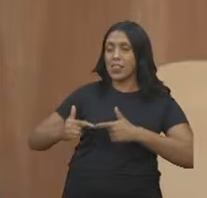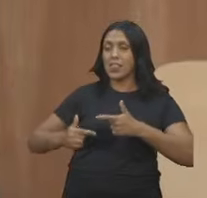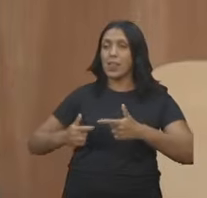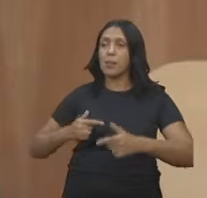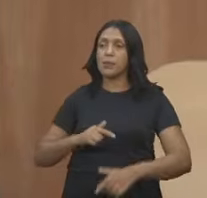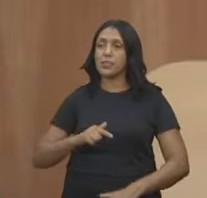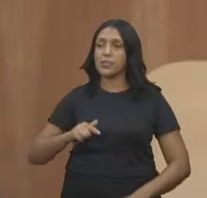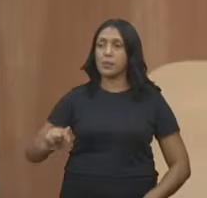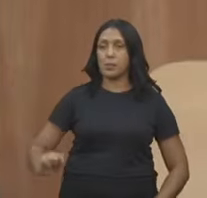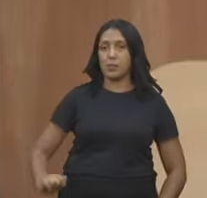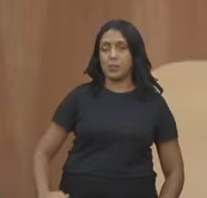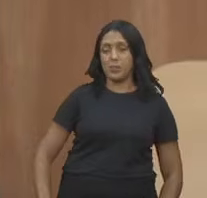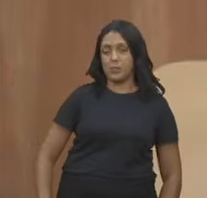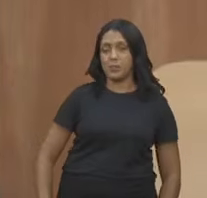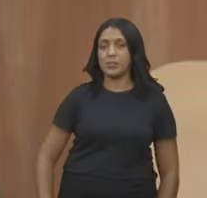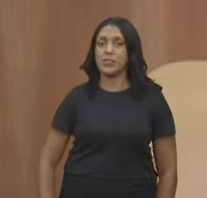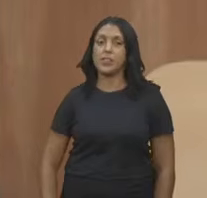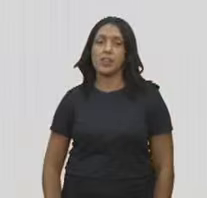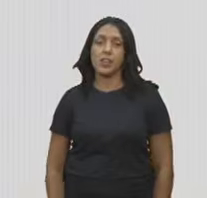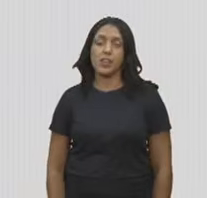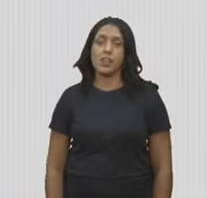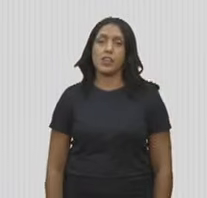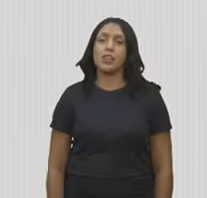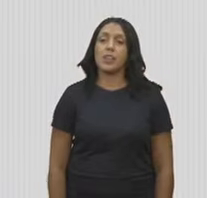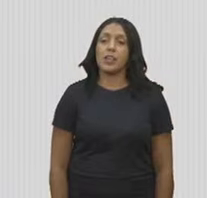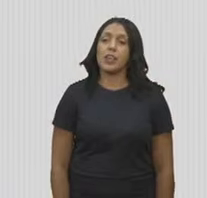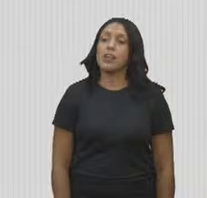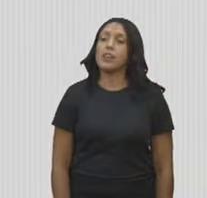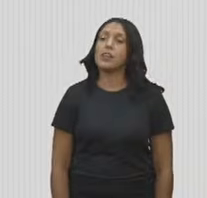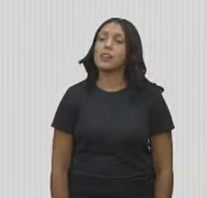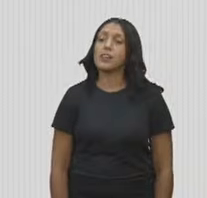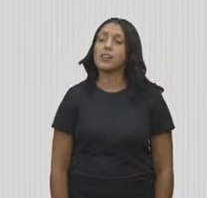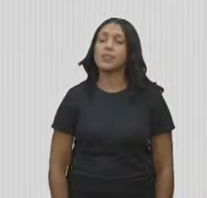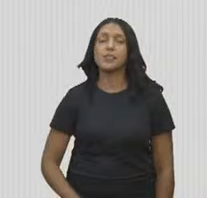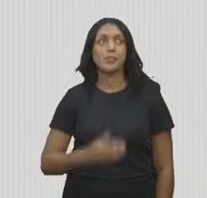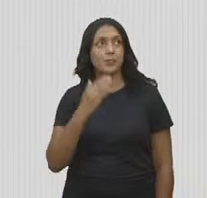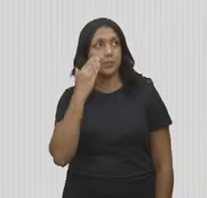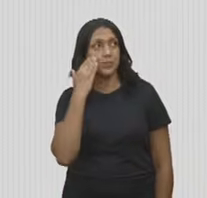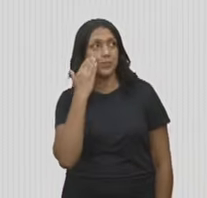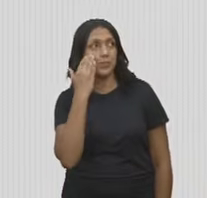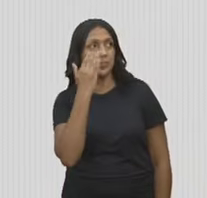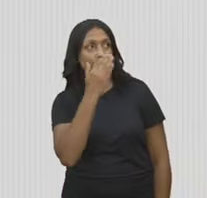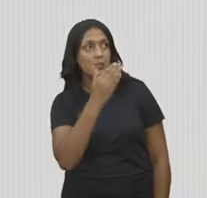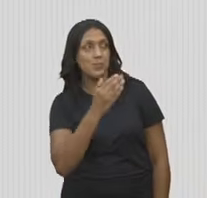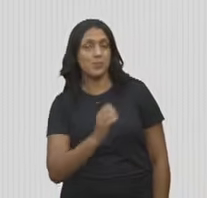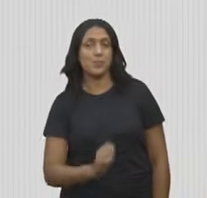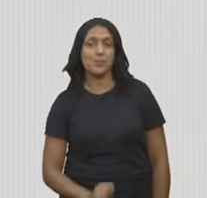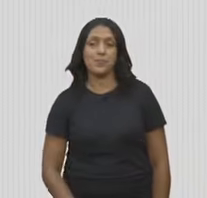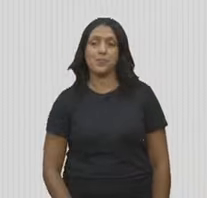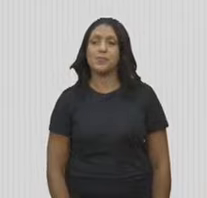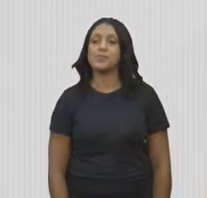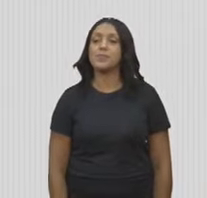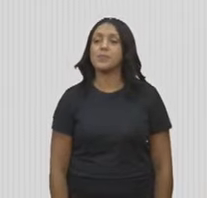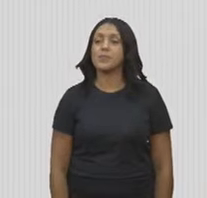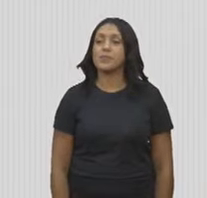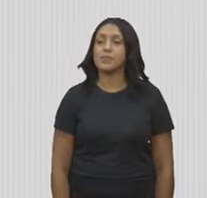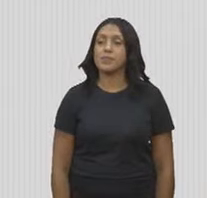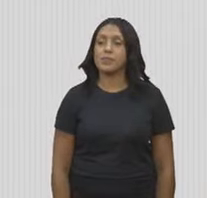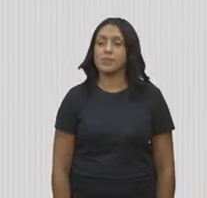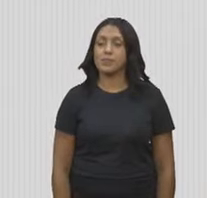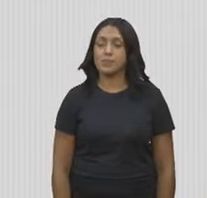A técnica puder, por gentileza, colocar o nosso primeiro slide, o do tema livre, que eu quero mostrar uma